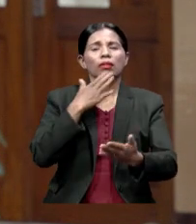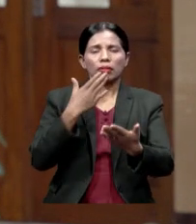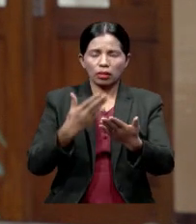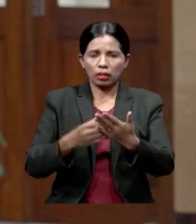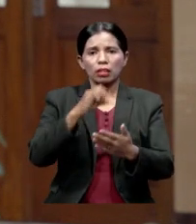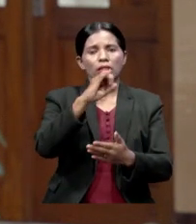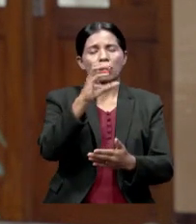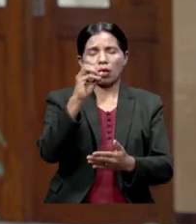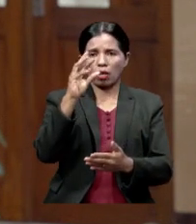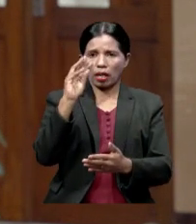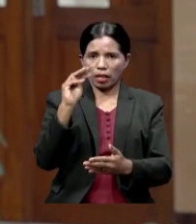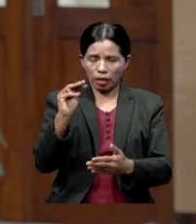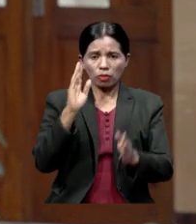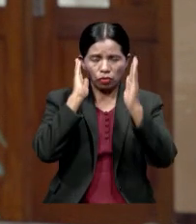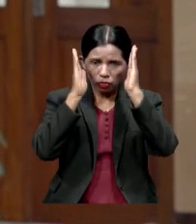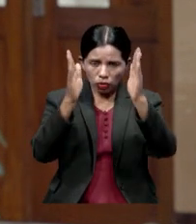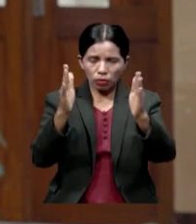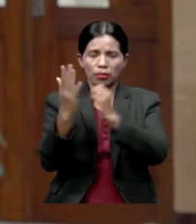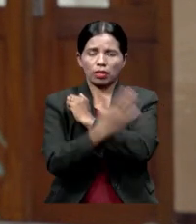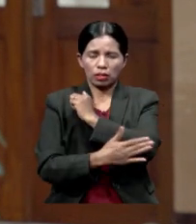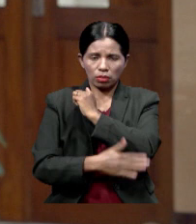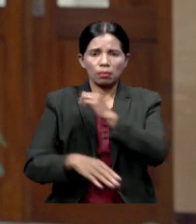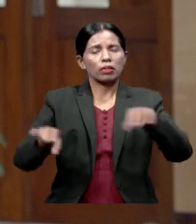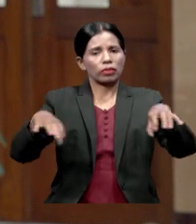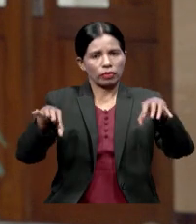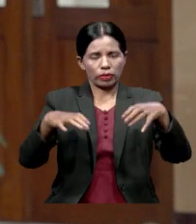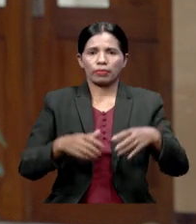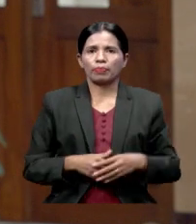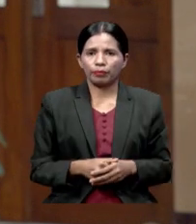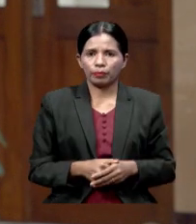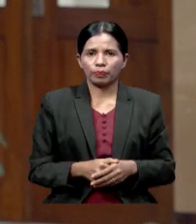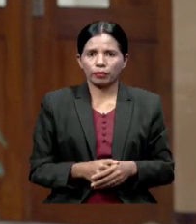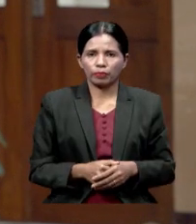IOM focuba e renação nebe serviço ba.